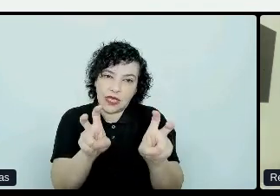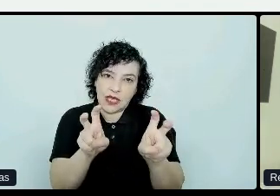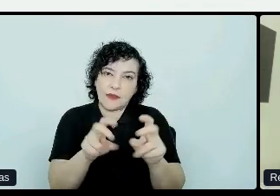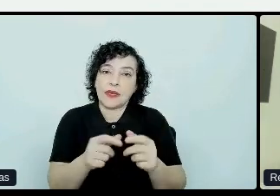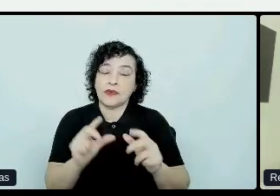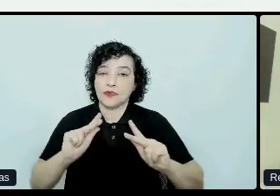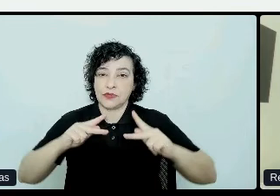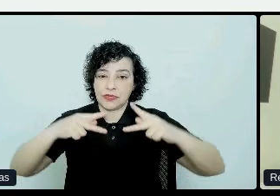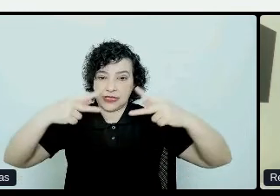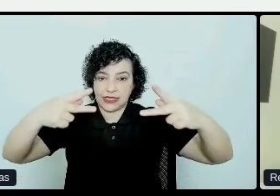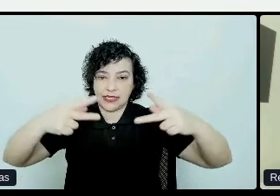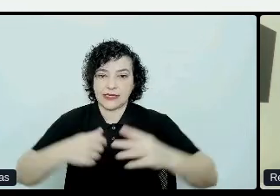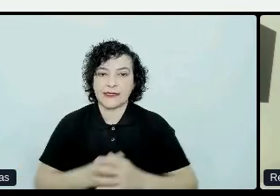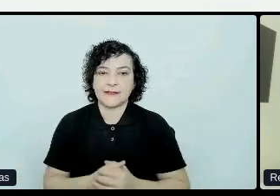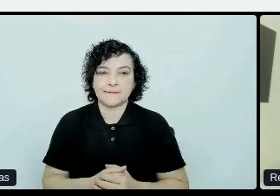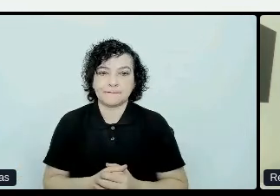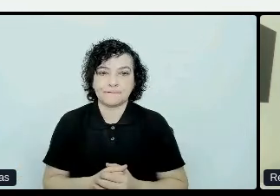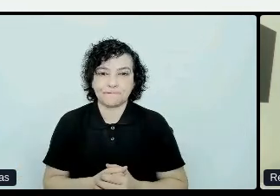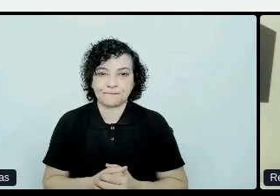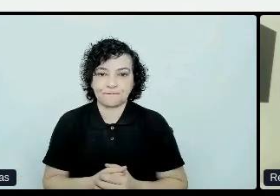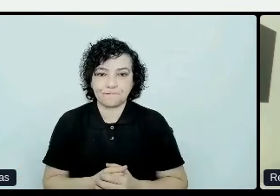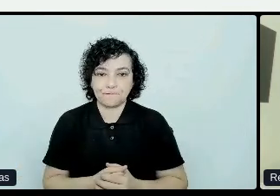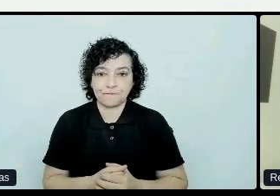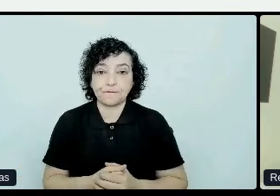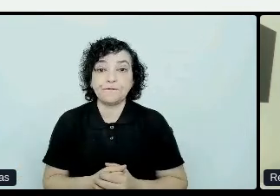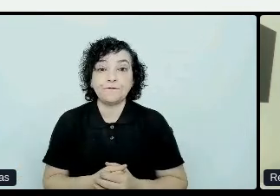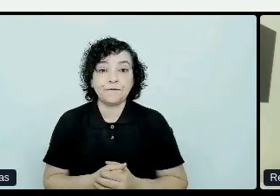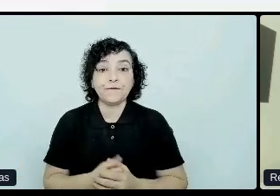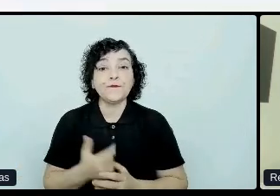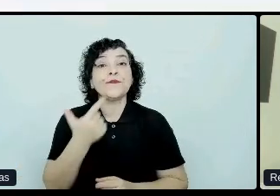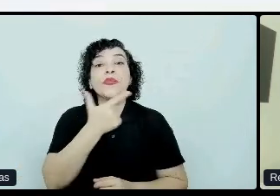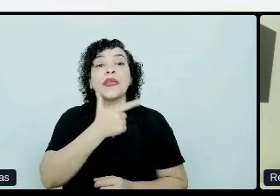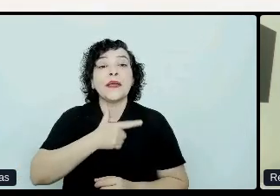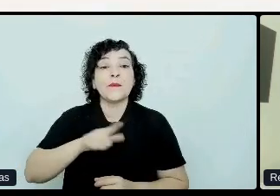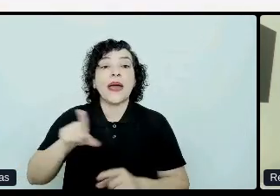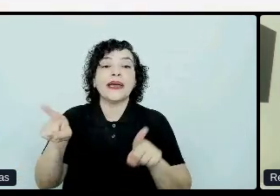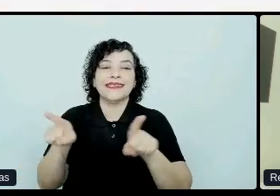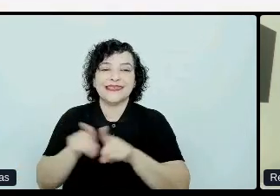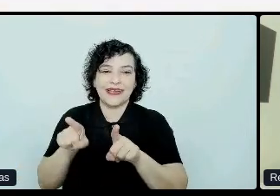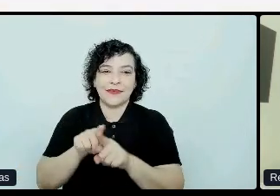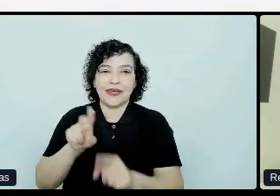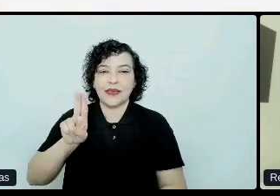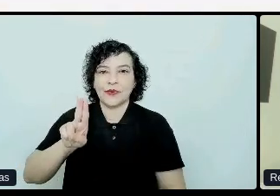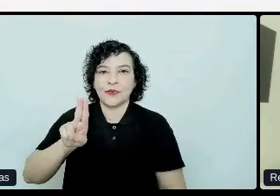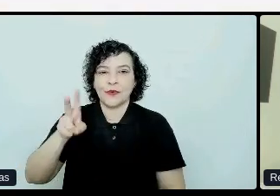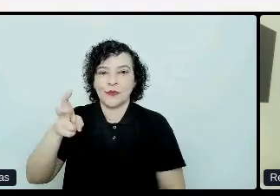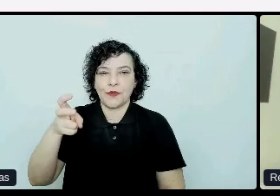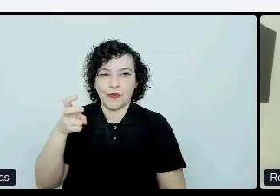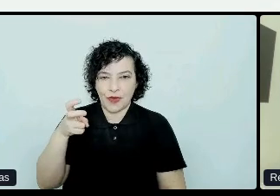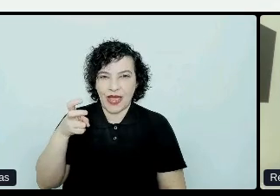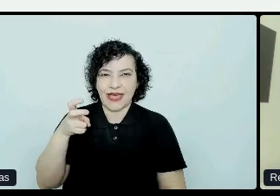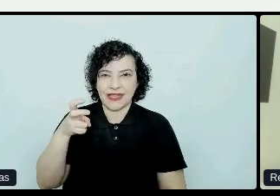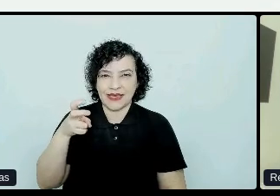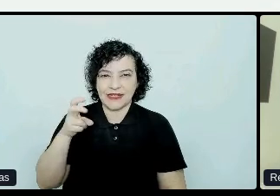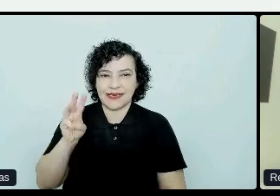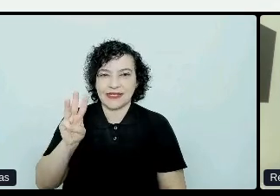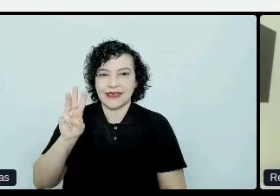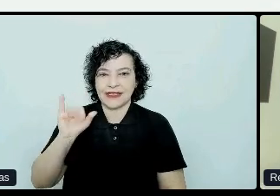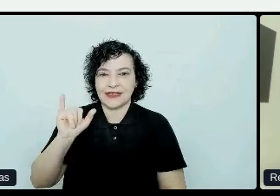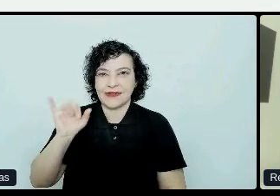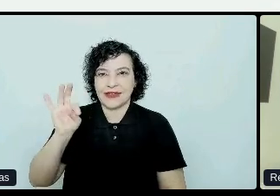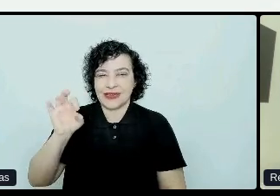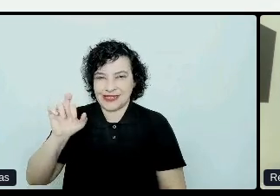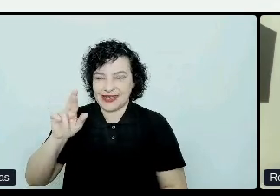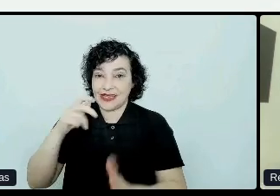links, né, vamos lá. E aí entra a parte do X-Writer, né, que tem ali um critério que é na clareza, né, de